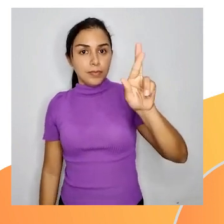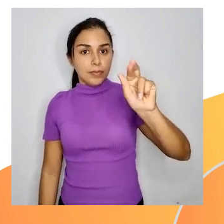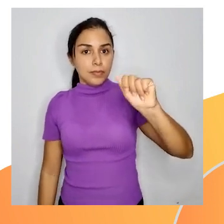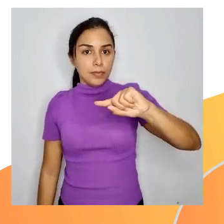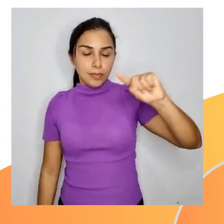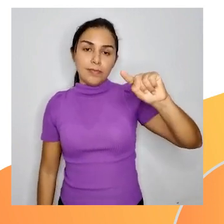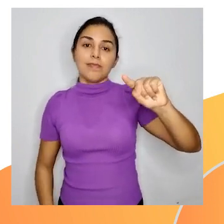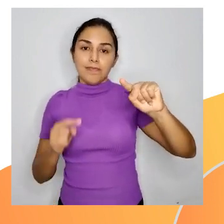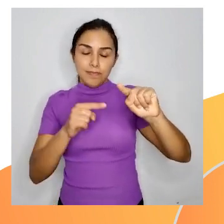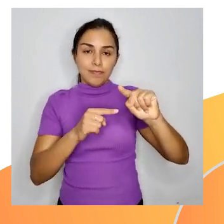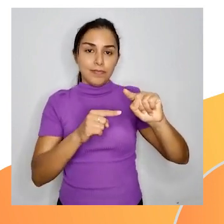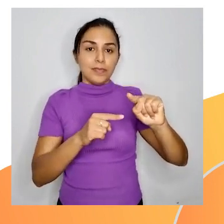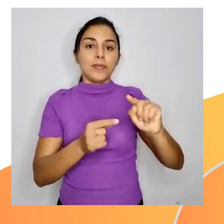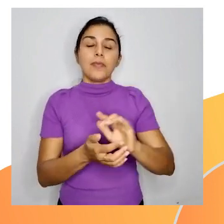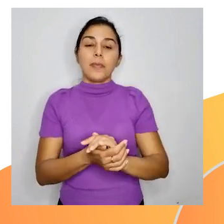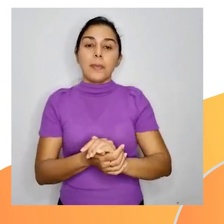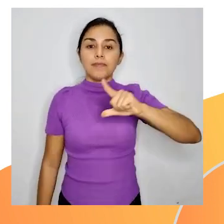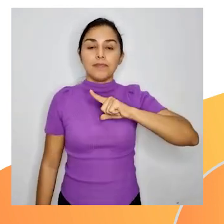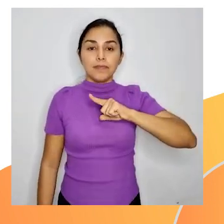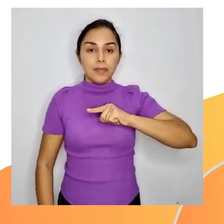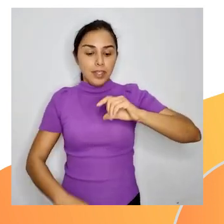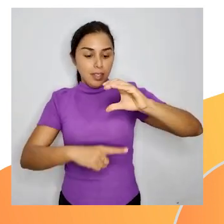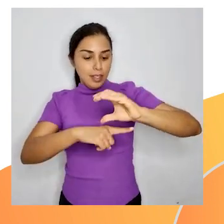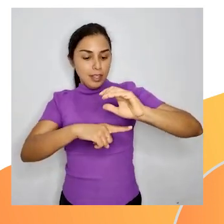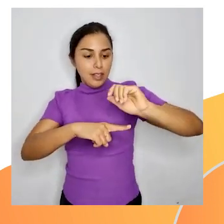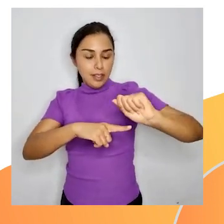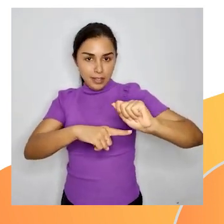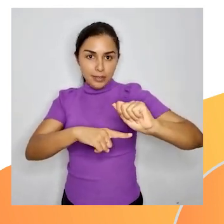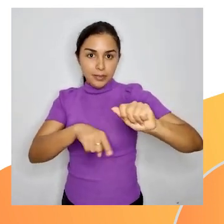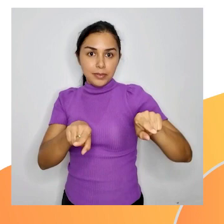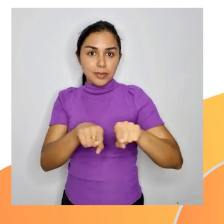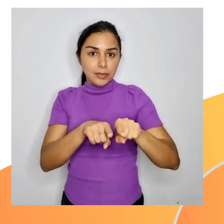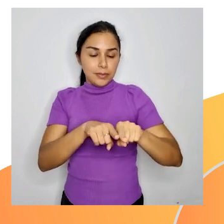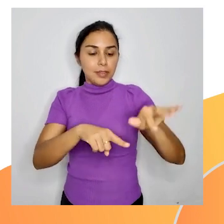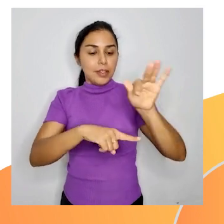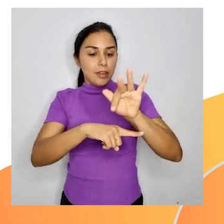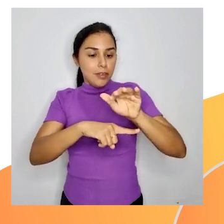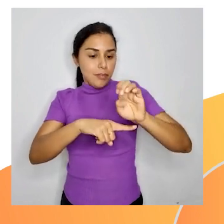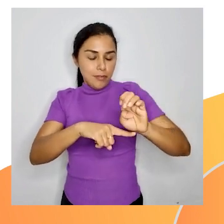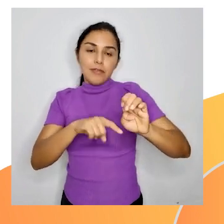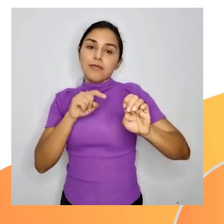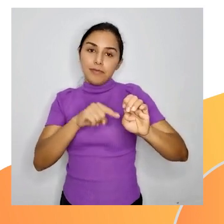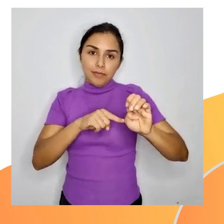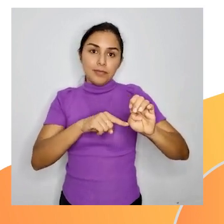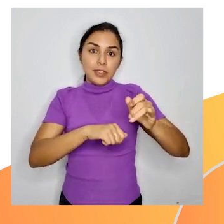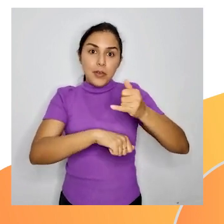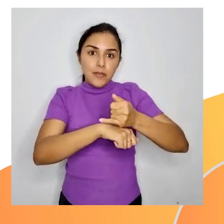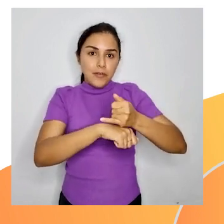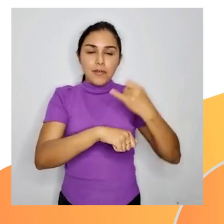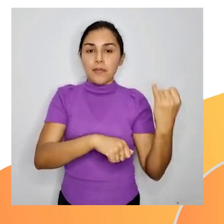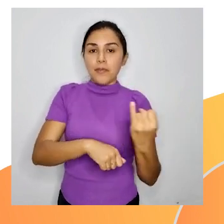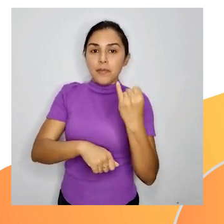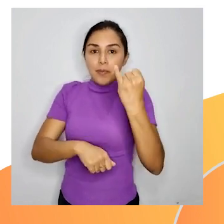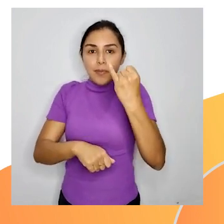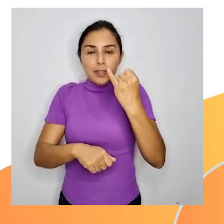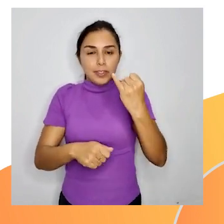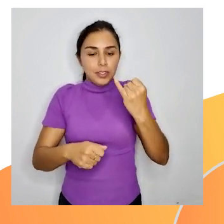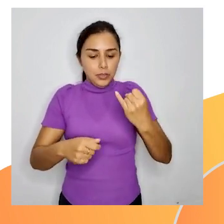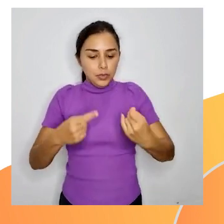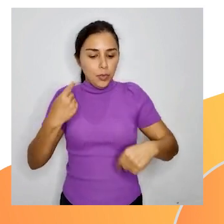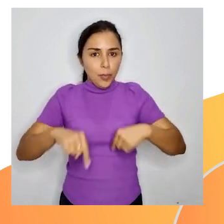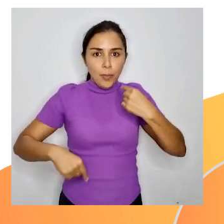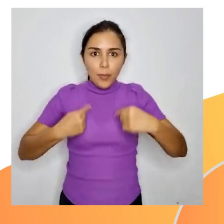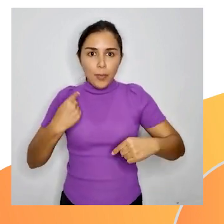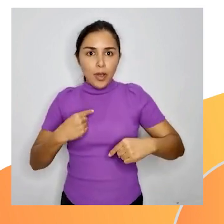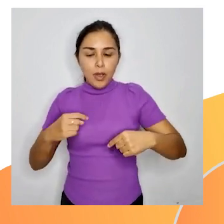Cará. Temos cálcio, ferro, extremamente importante. O ferro está presente nos nossos glóbulos vermelhos, atua justamente no